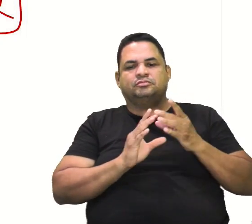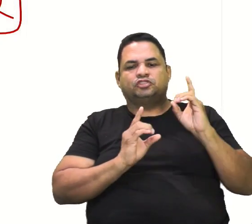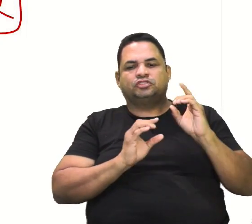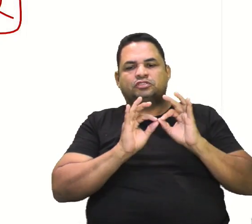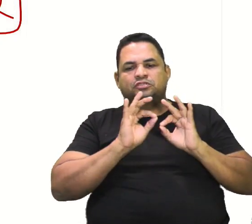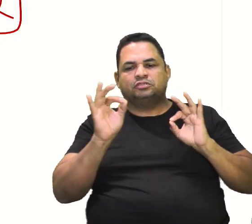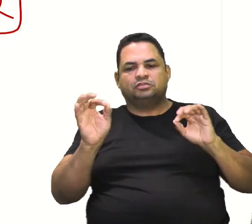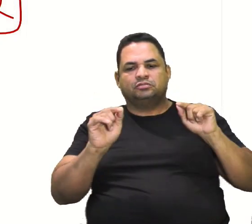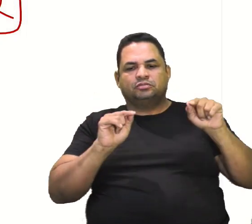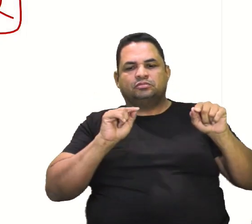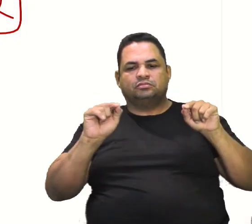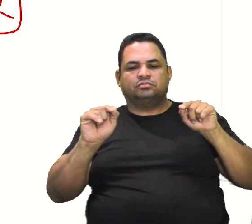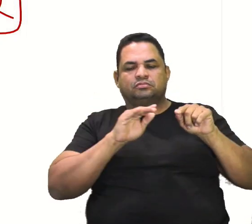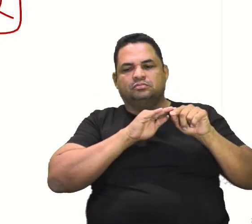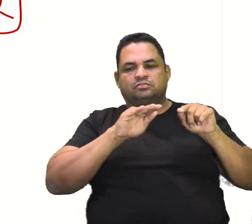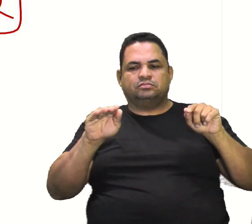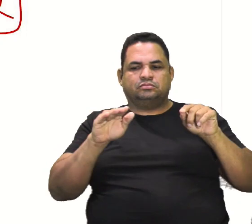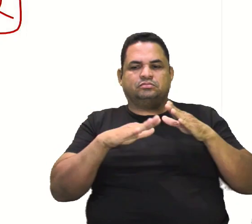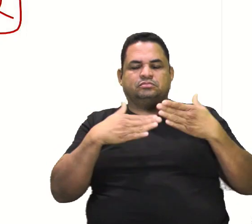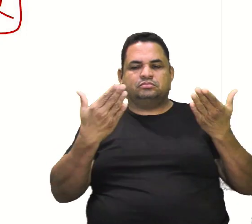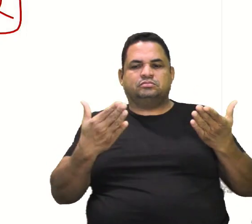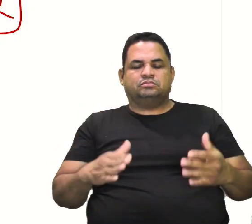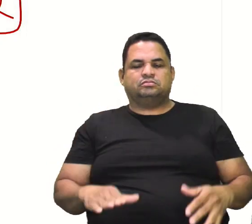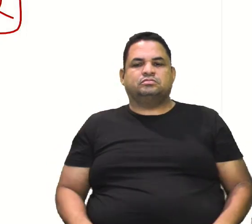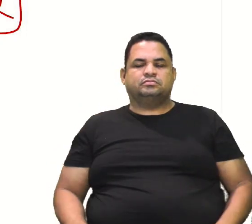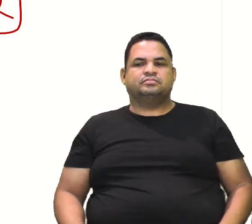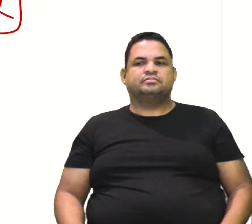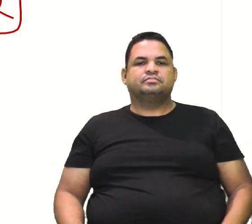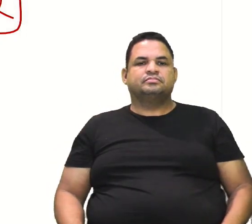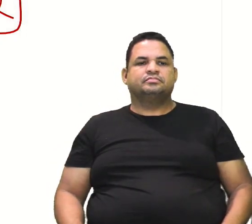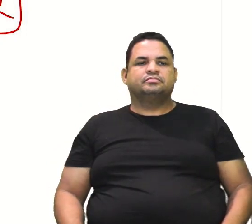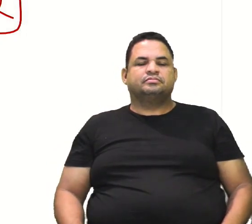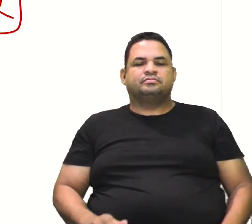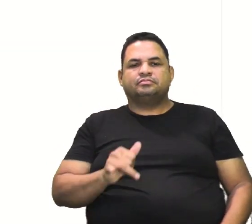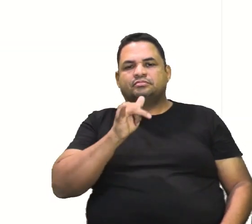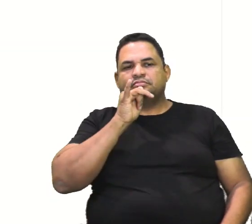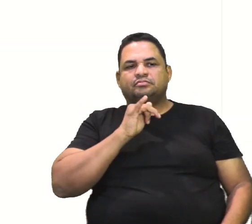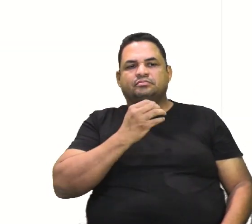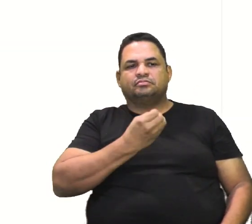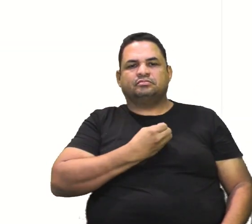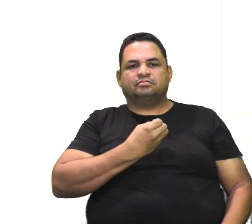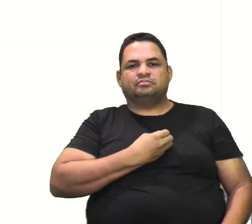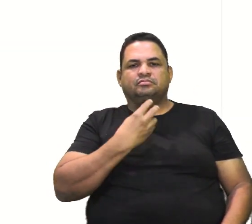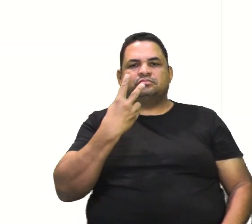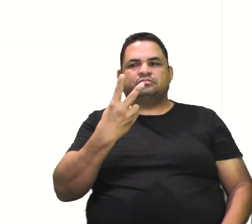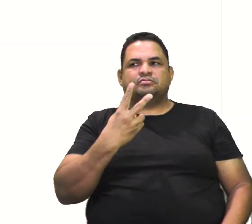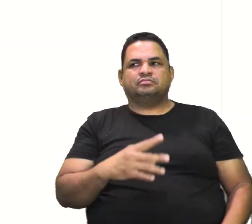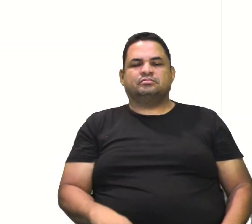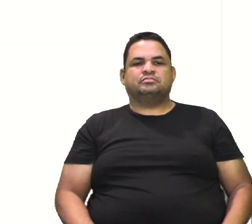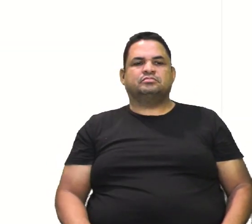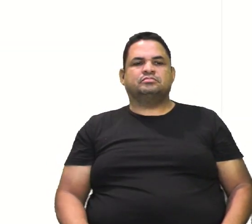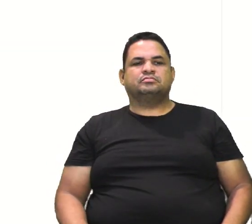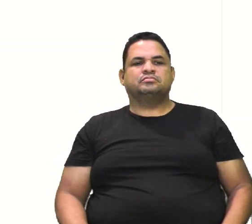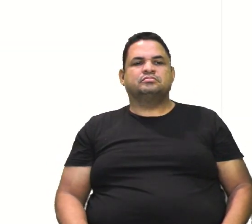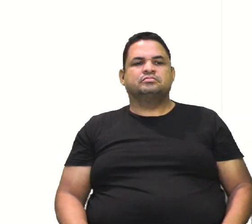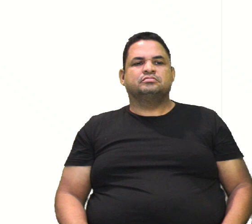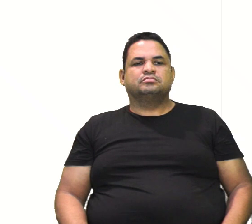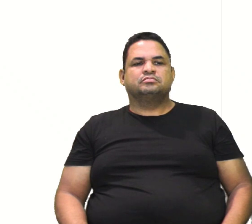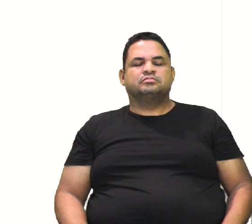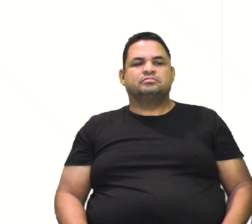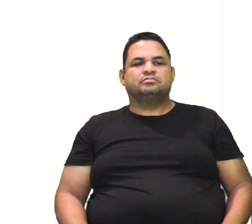reta. Então, a gente está sempre buscando um pré-requisito aí, né? Vamos de exemplo número 2? Olha lá.